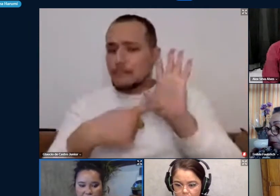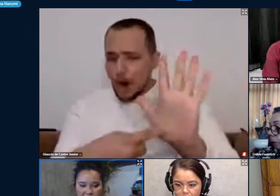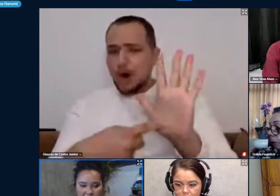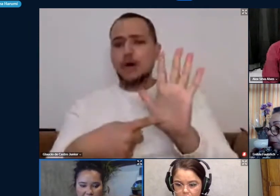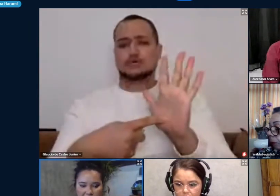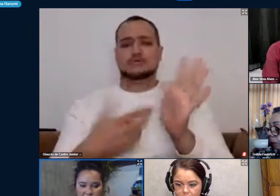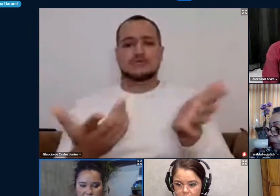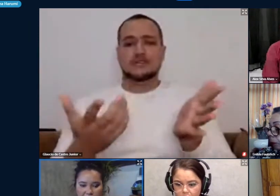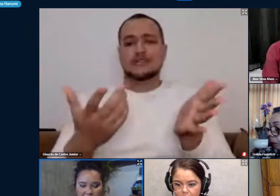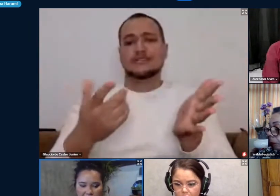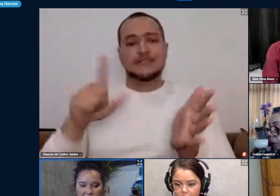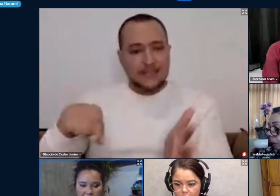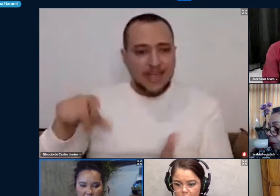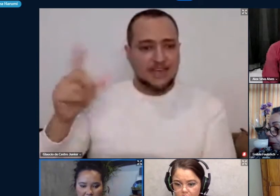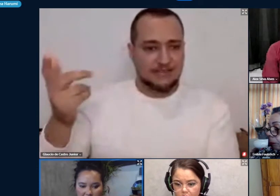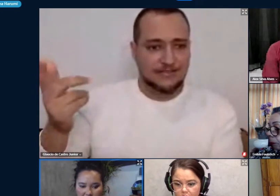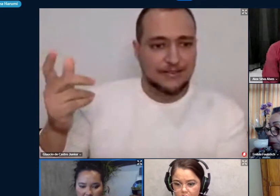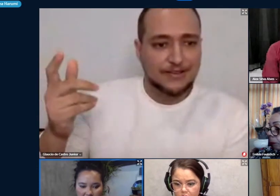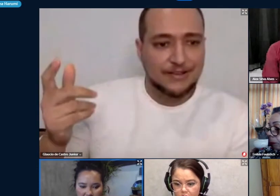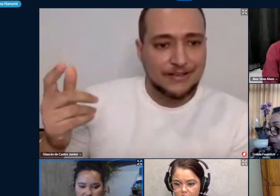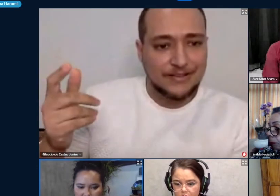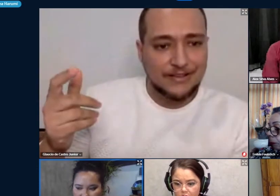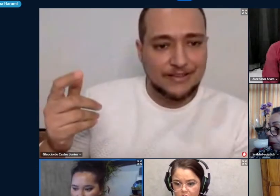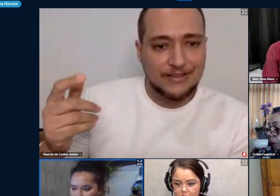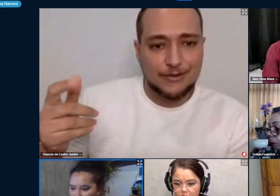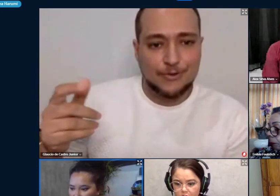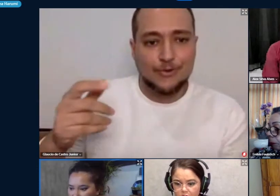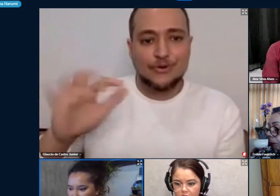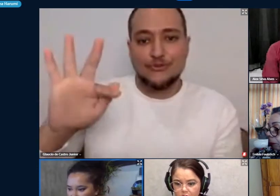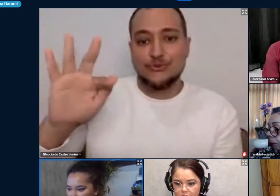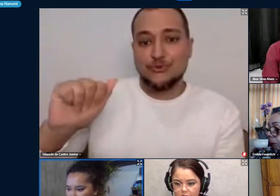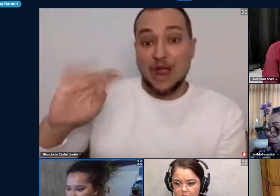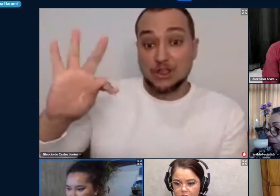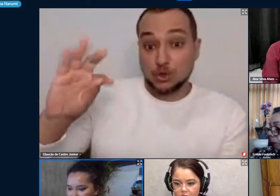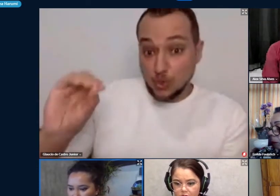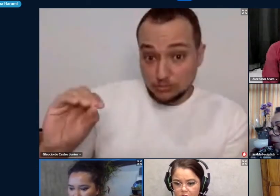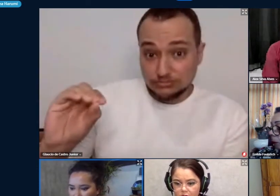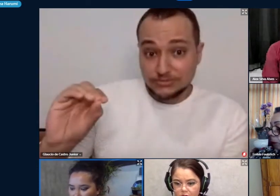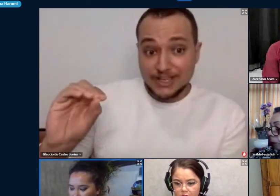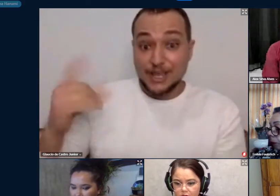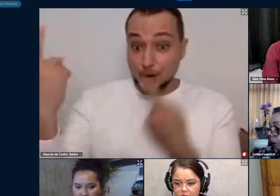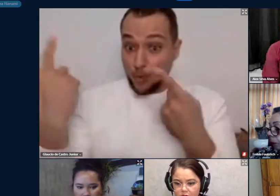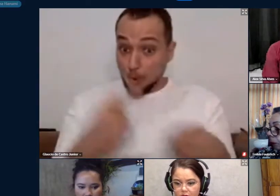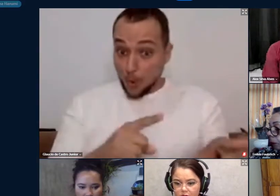sinais. A gente já tem isso bem claro, de forma abrangente.